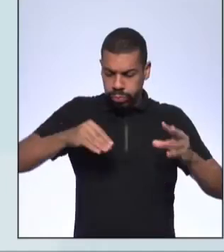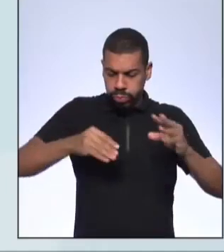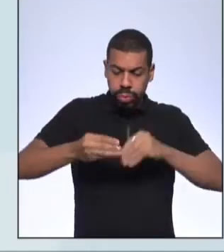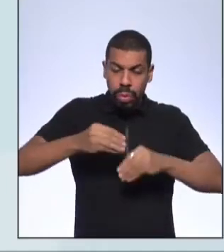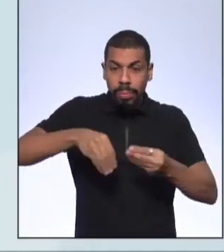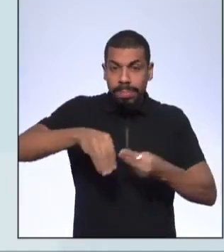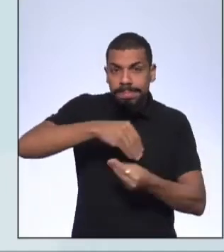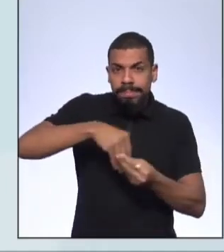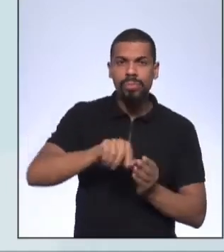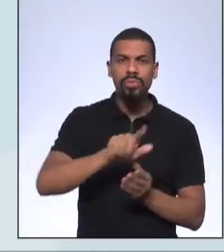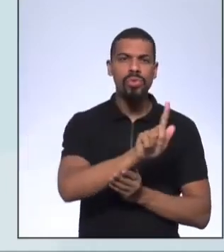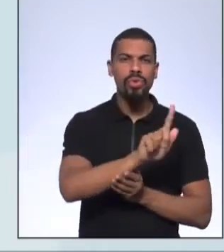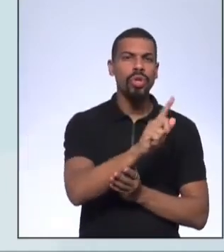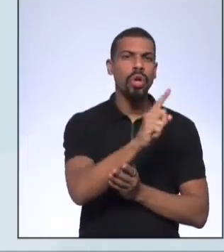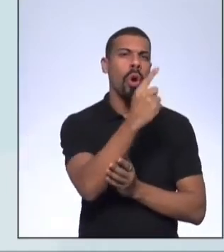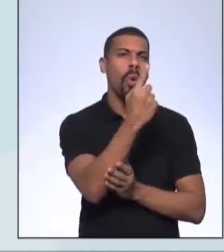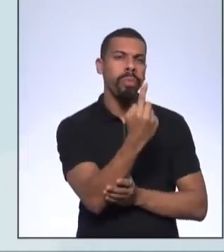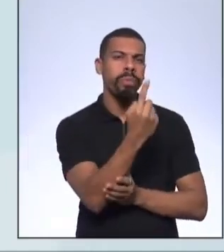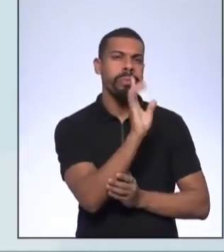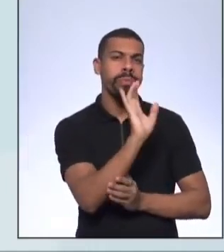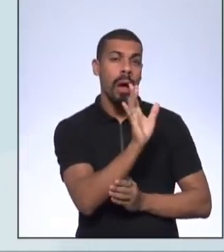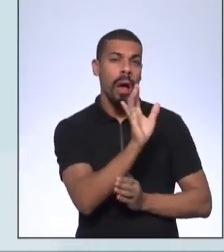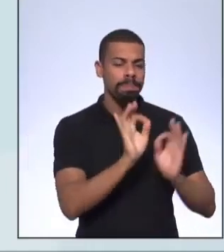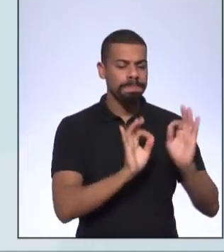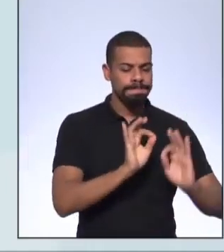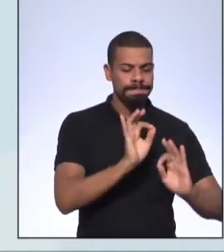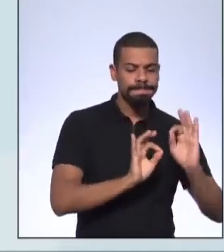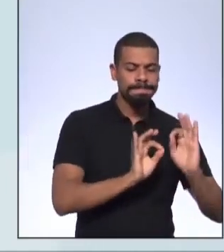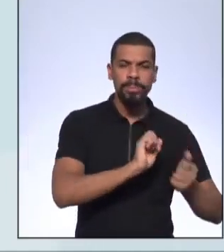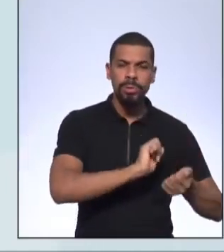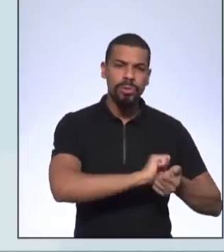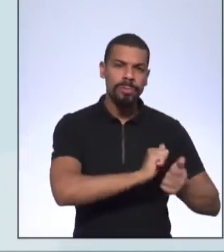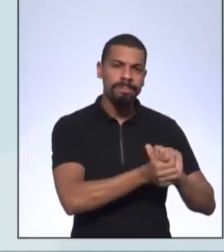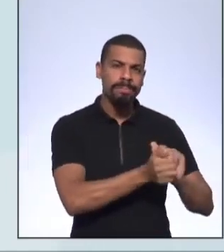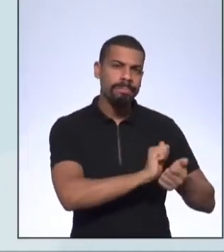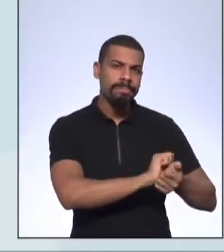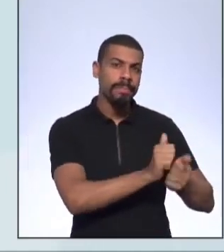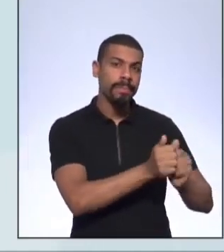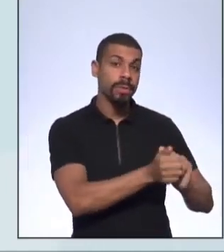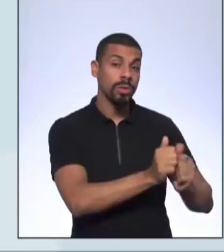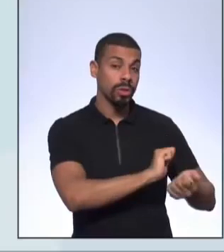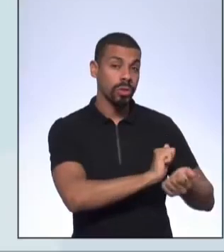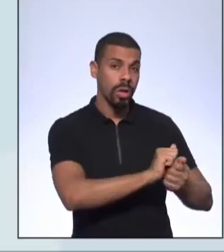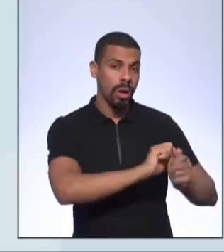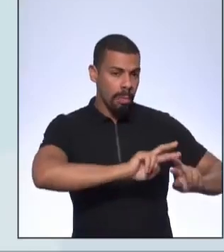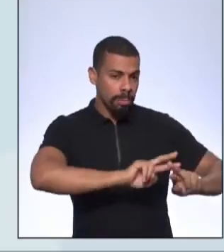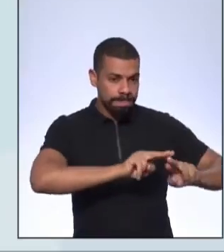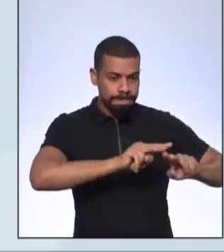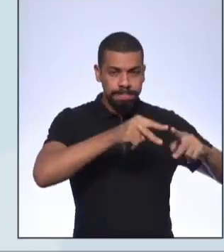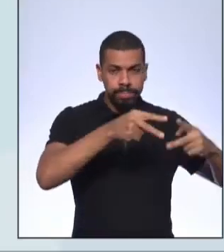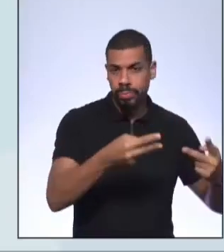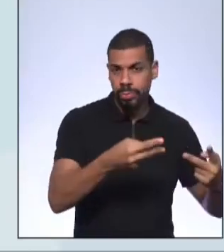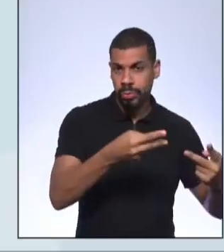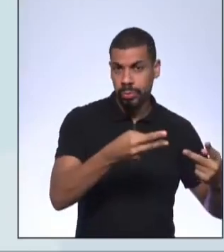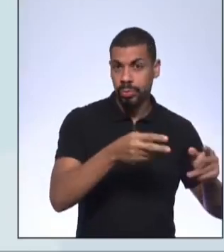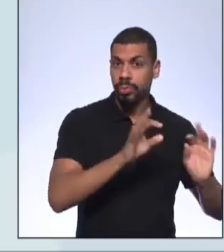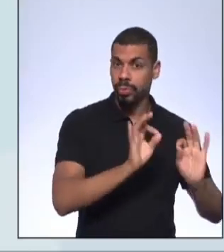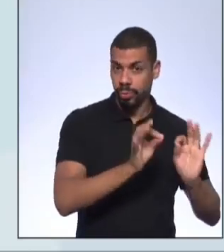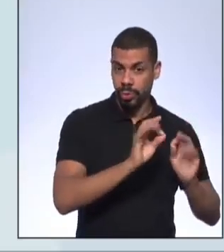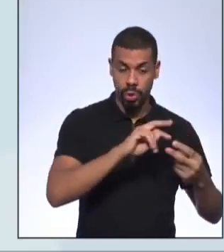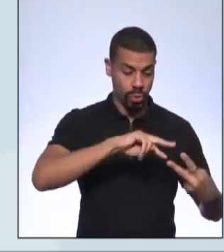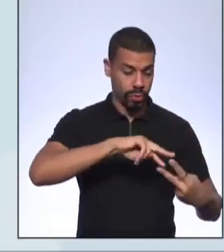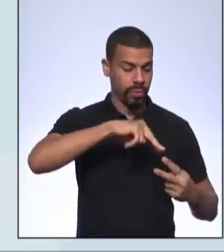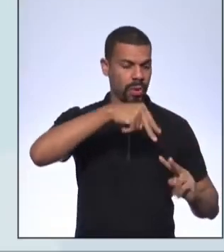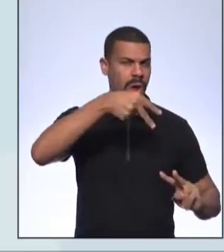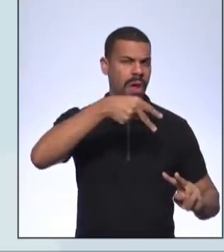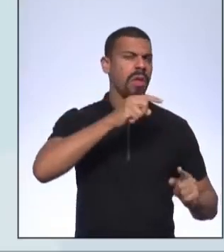No G1, a célula está se preparando para sofrer o processo de duplicação do seu material genético.